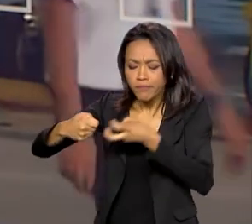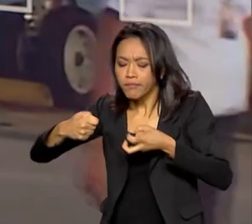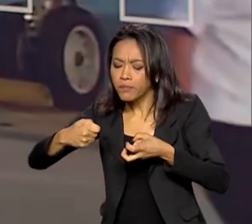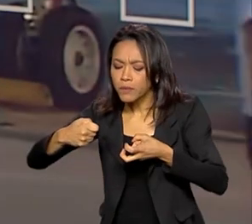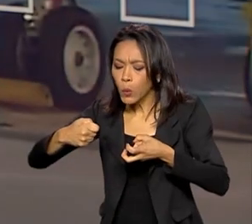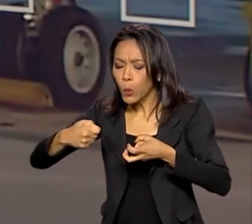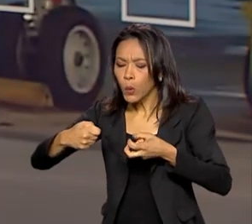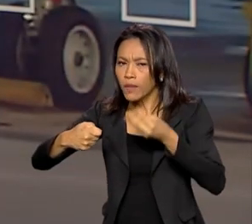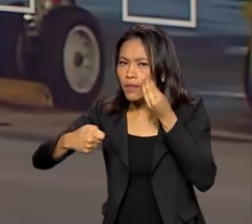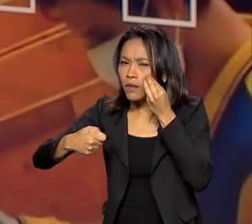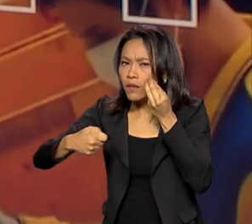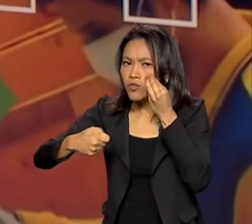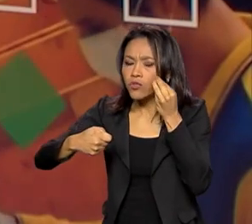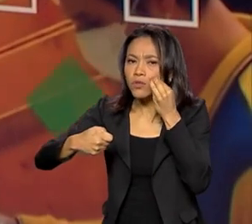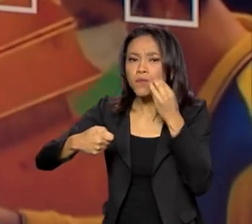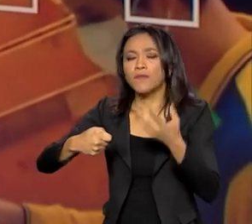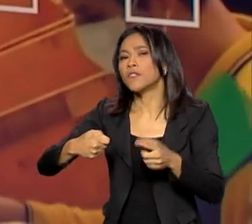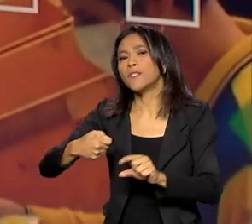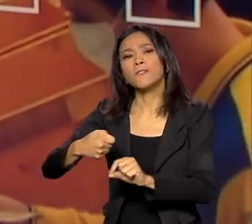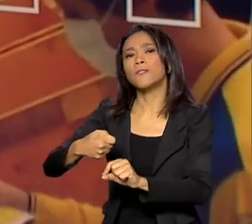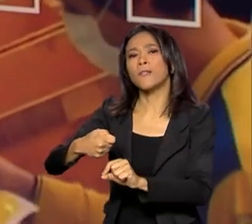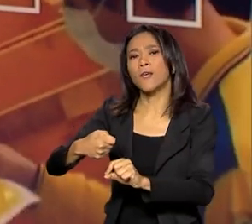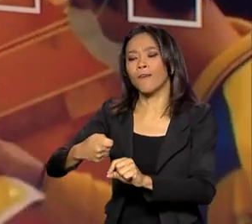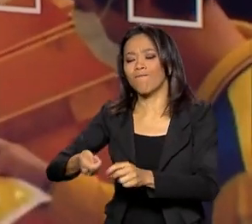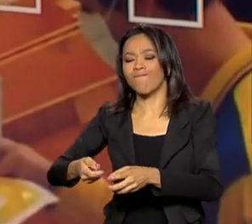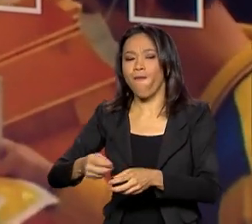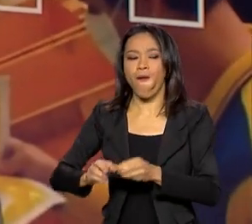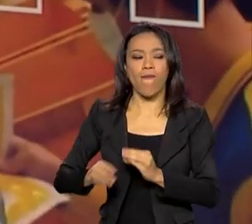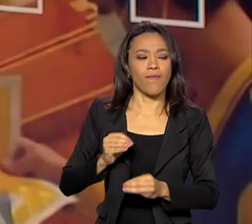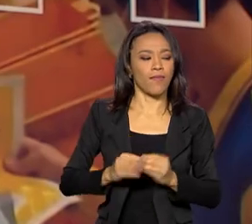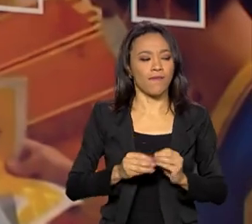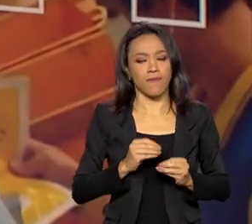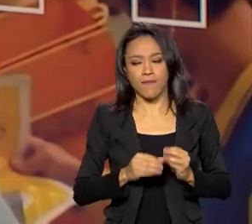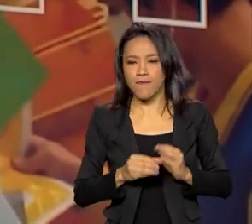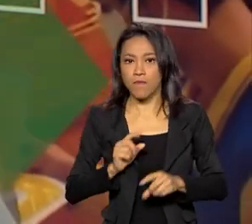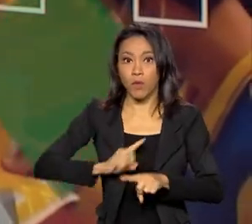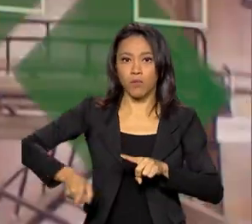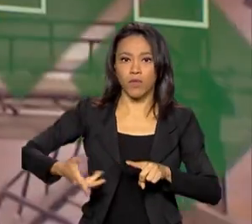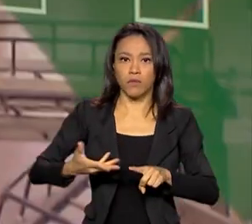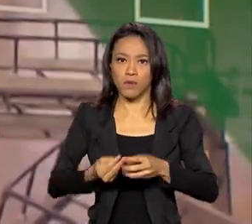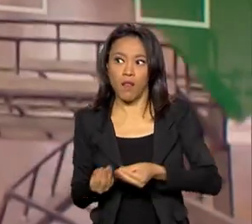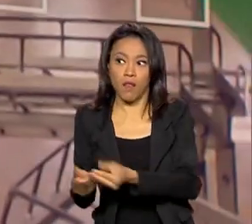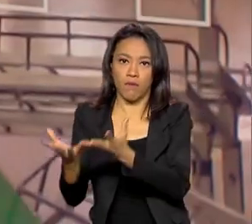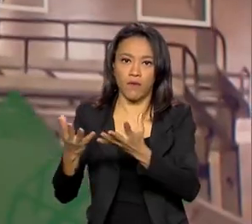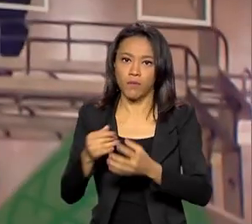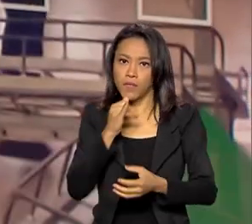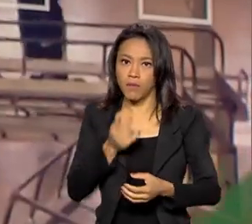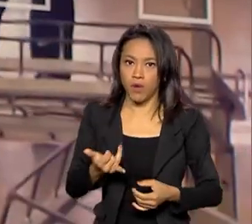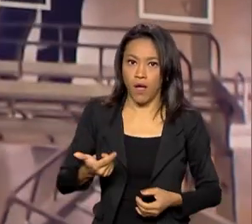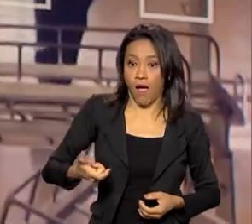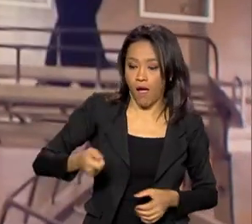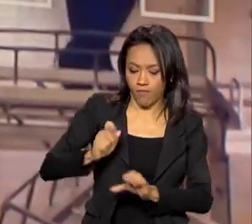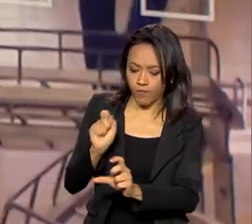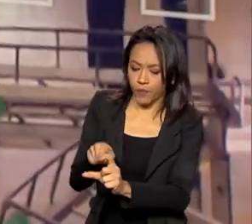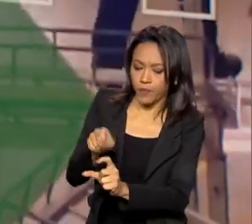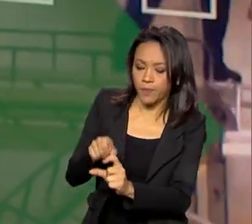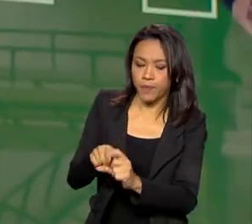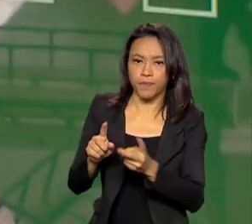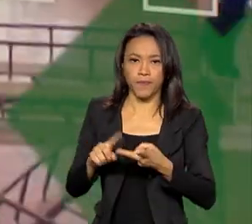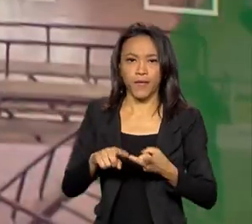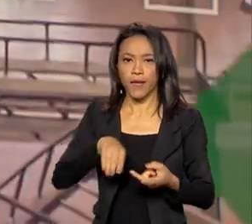de tentativas de transporte de itens proibidos, como munições,